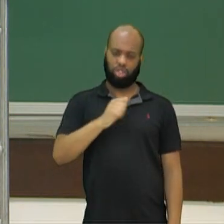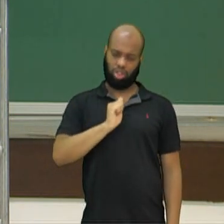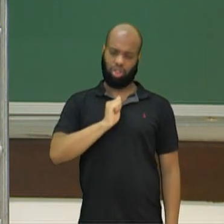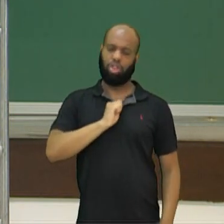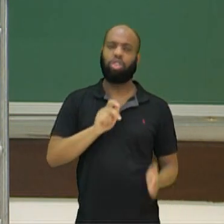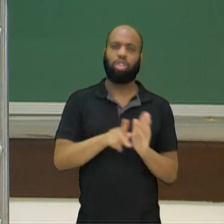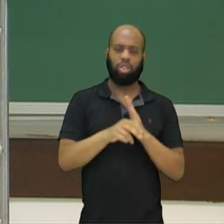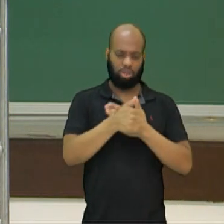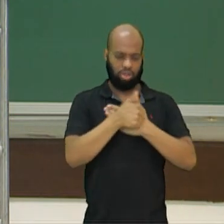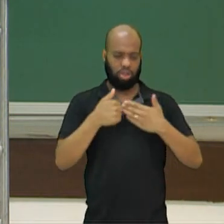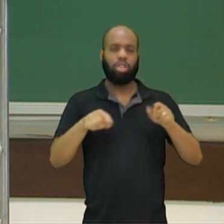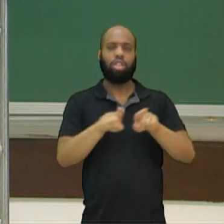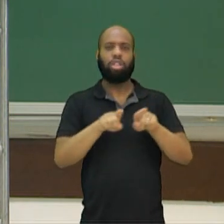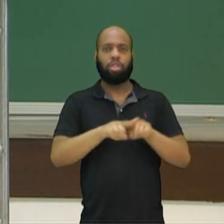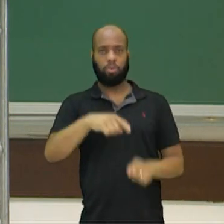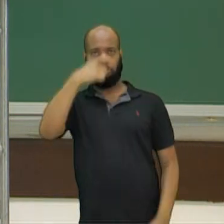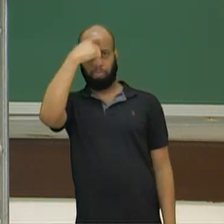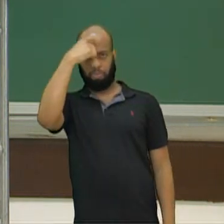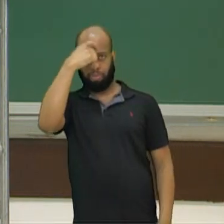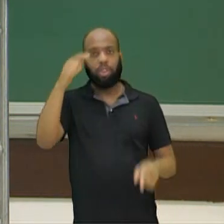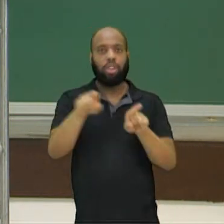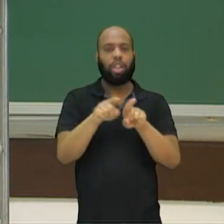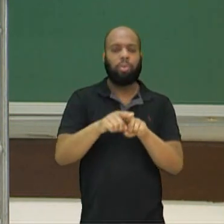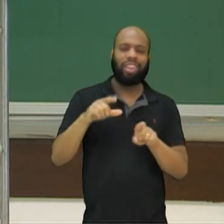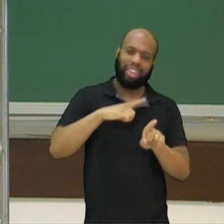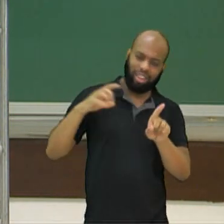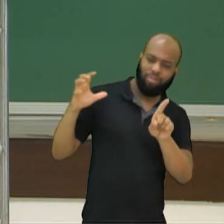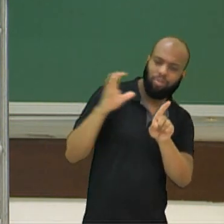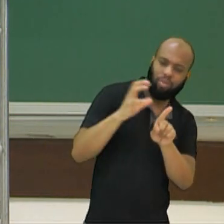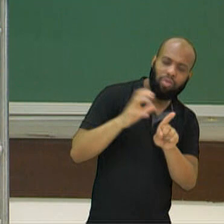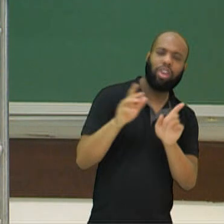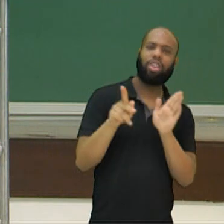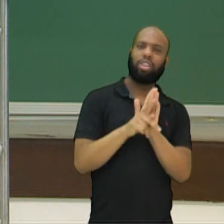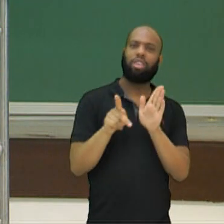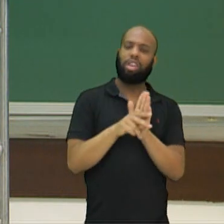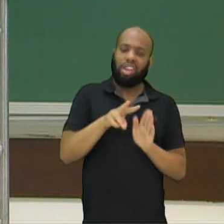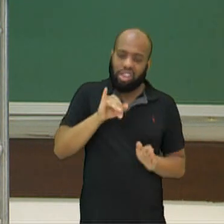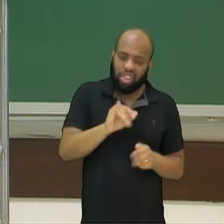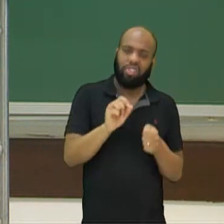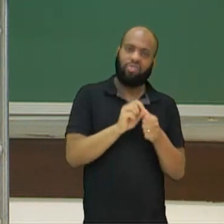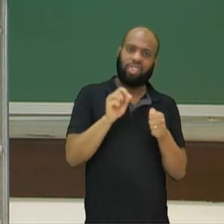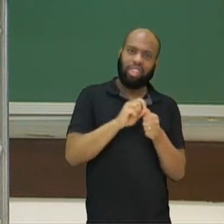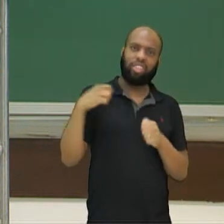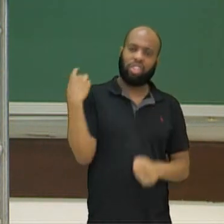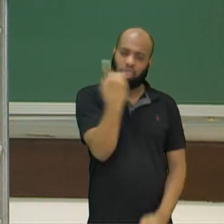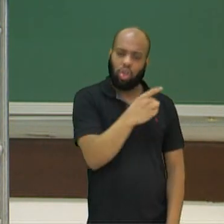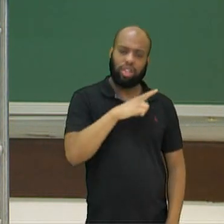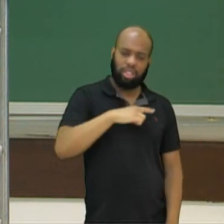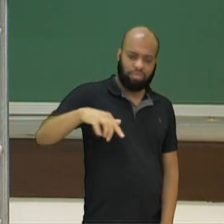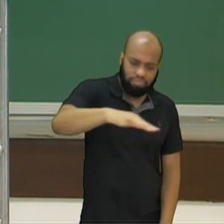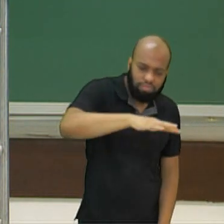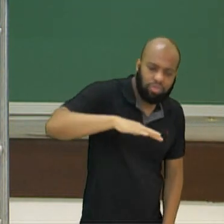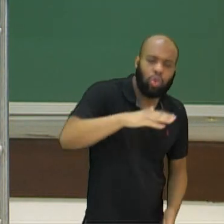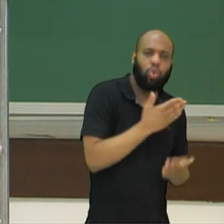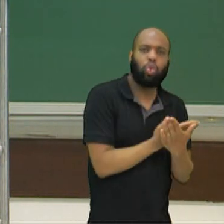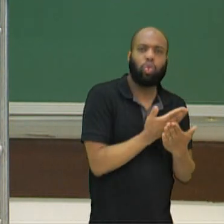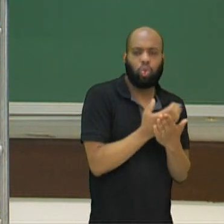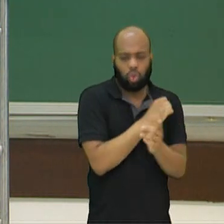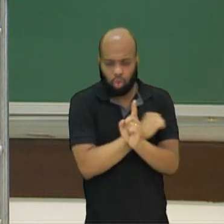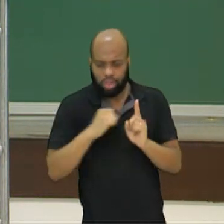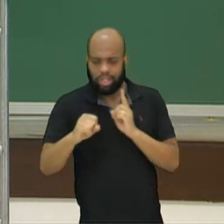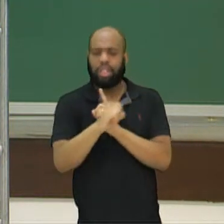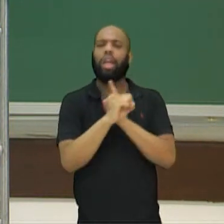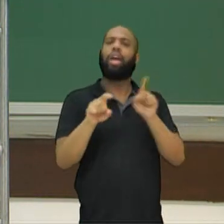e cognitiva. Vão moldar também as influências que nos levarão a atuar num certo campo de estudo da sociedade, num